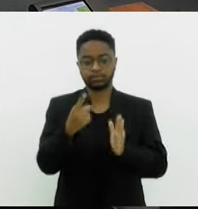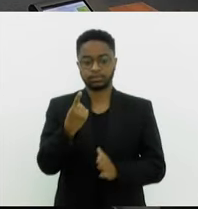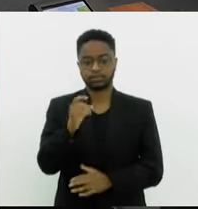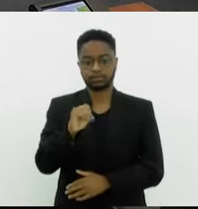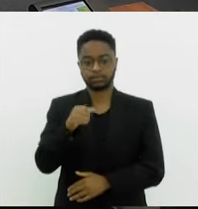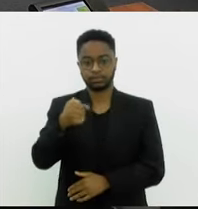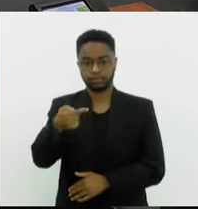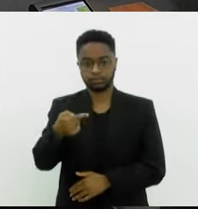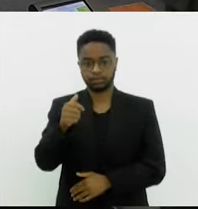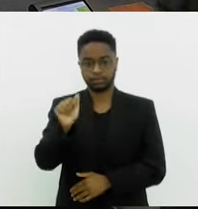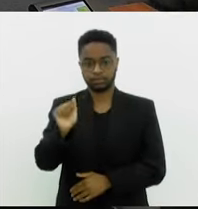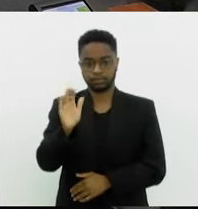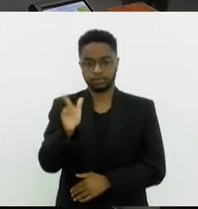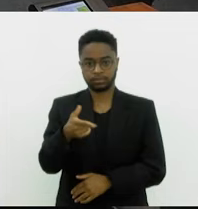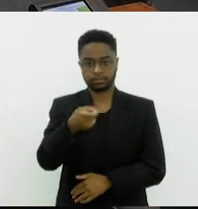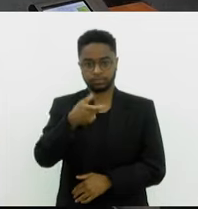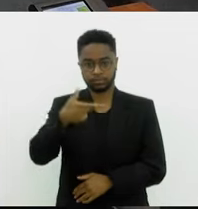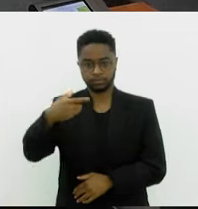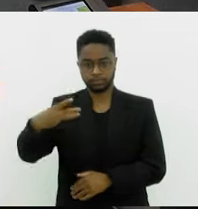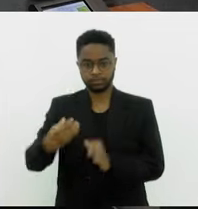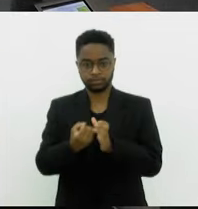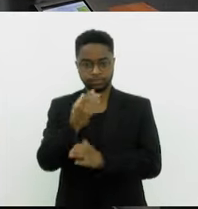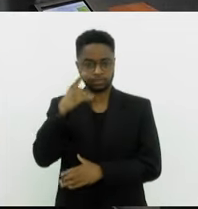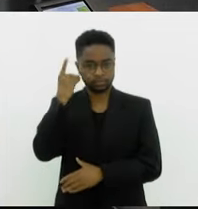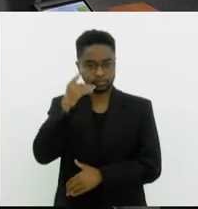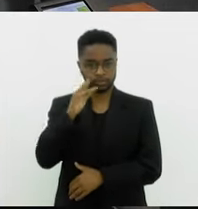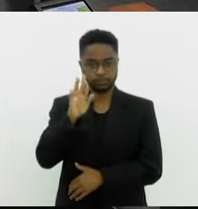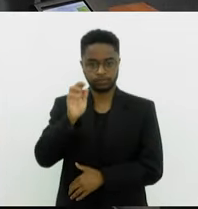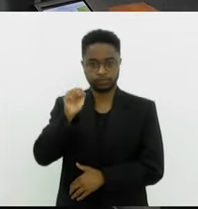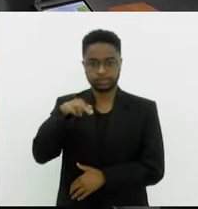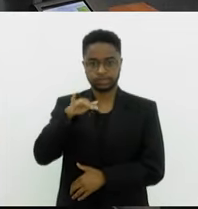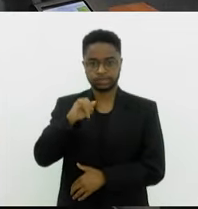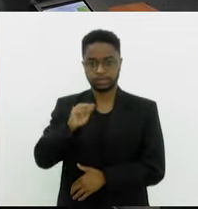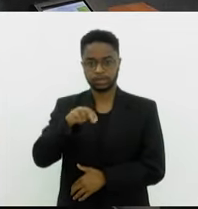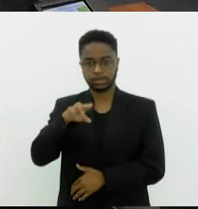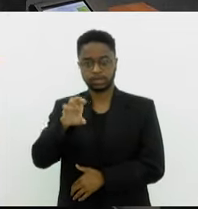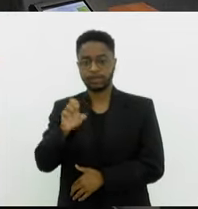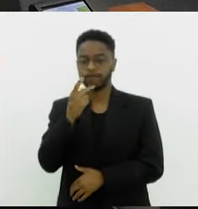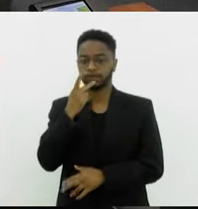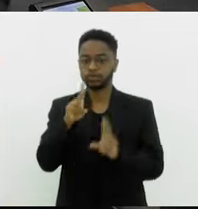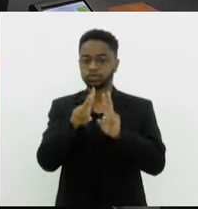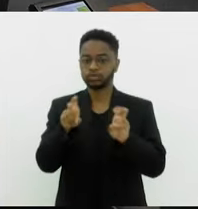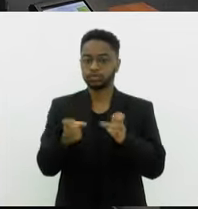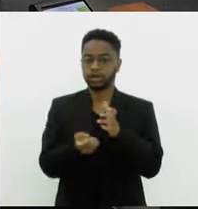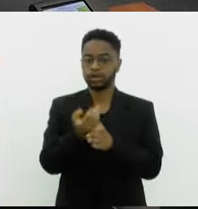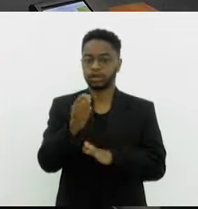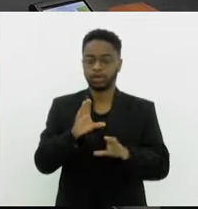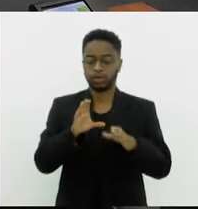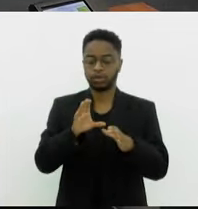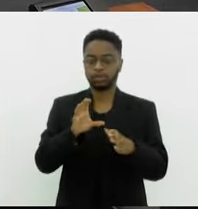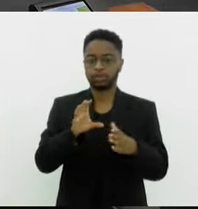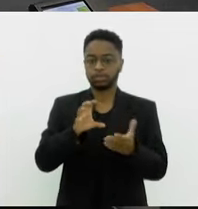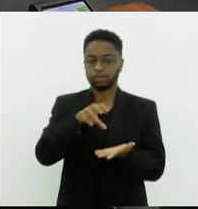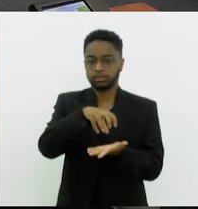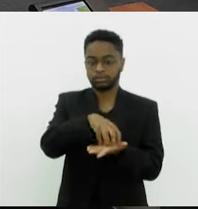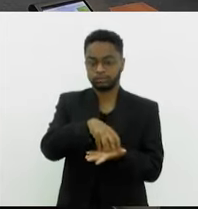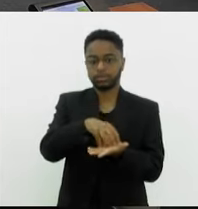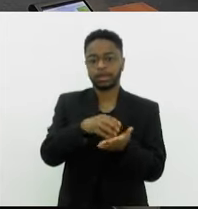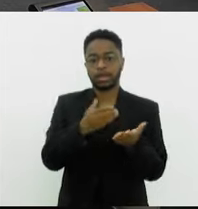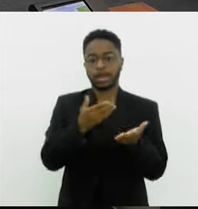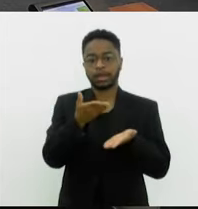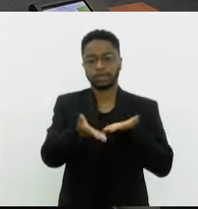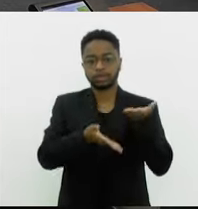de 2023, de autoria da deputada Franciane Mota, que dispõe sobre a criação de um canal de atendimento em todas as